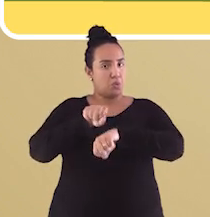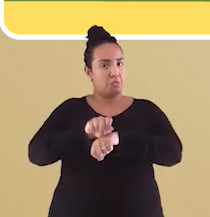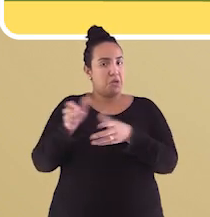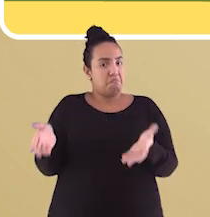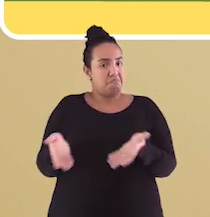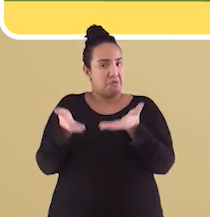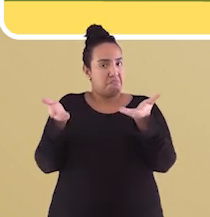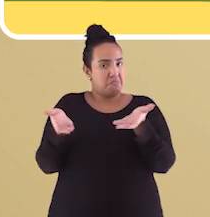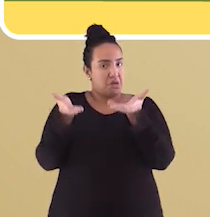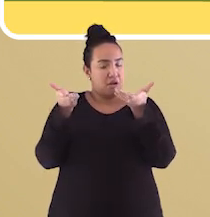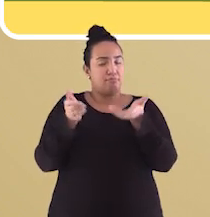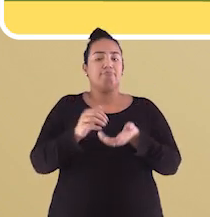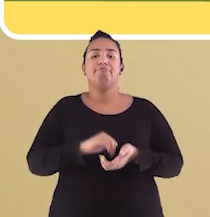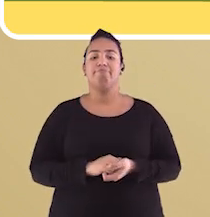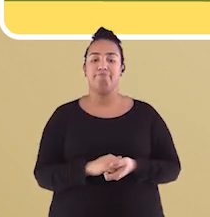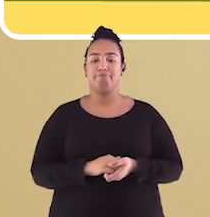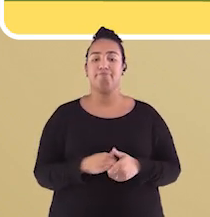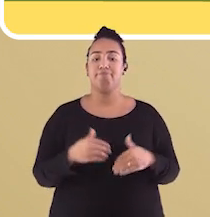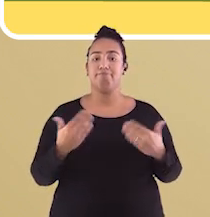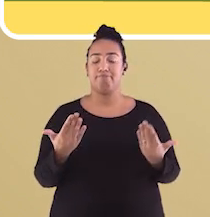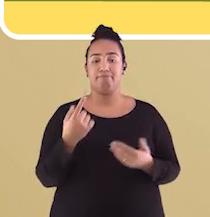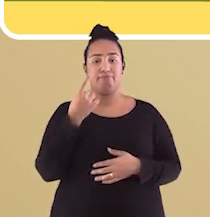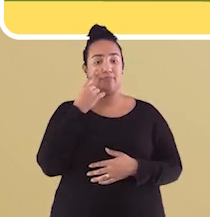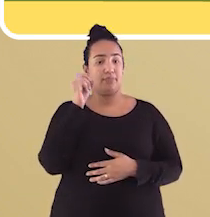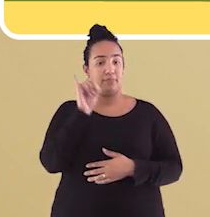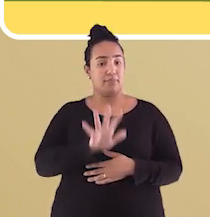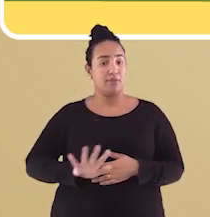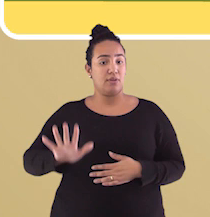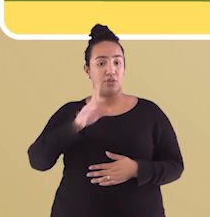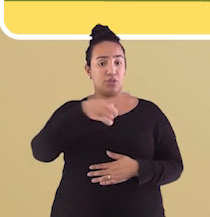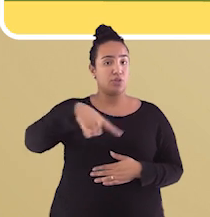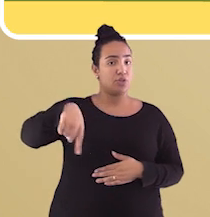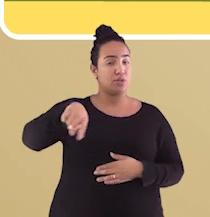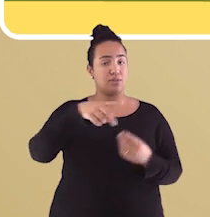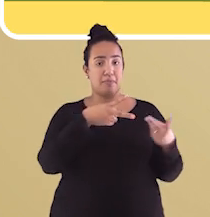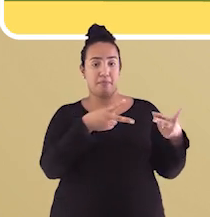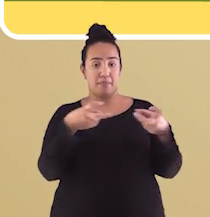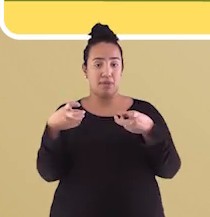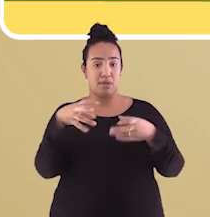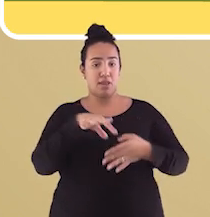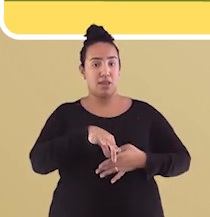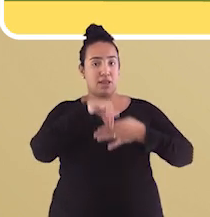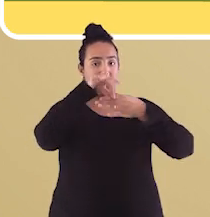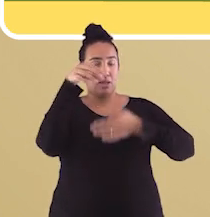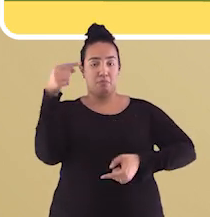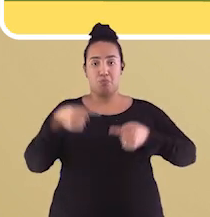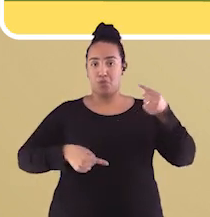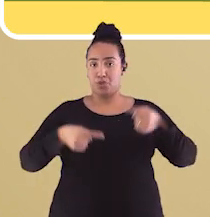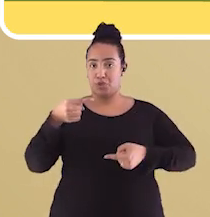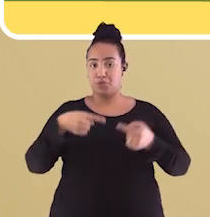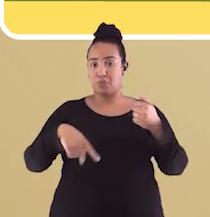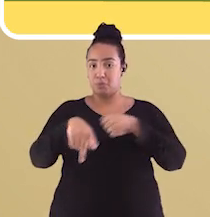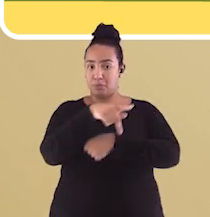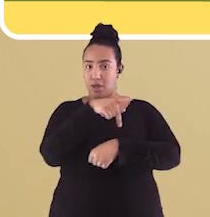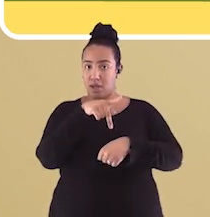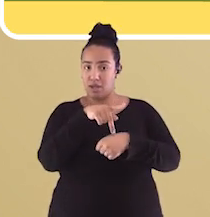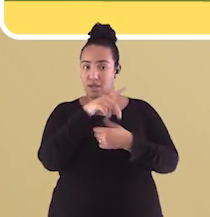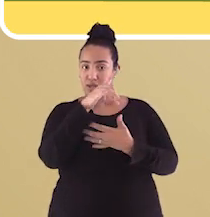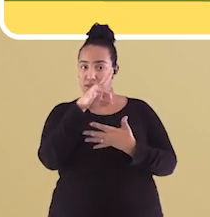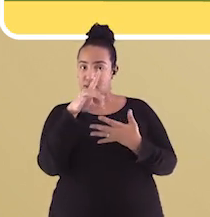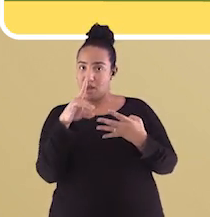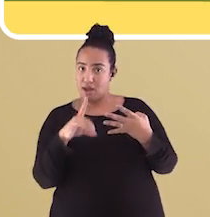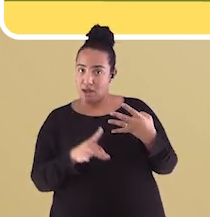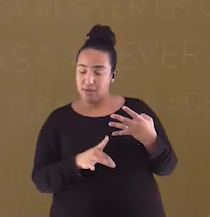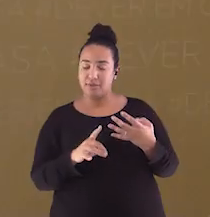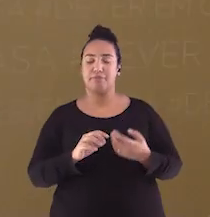cenário mundial. Na imagem, nós podemos observar os atuais líderes políticos dos países que compõem o